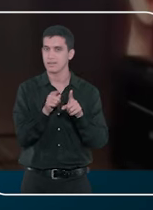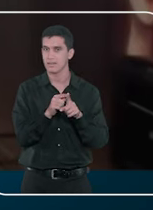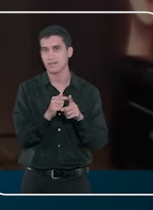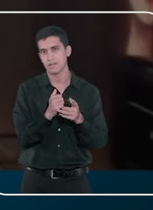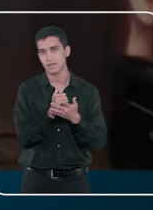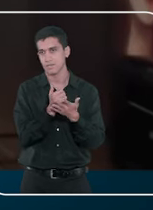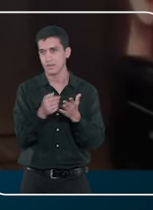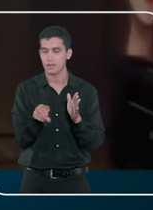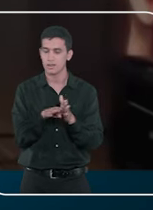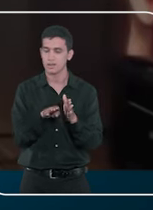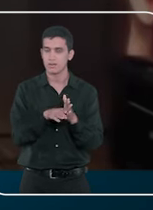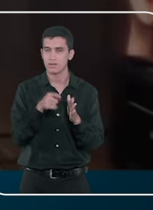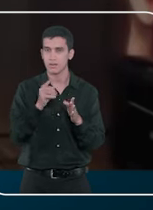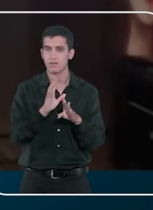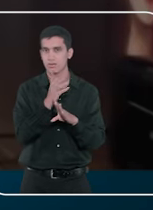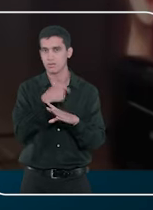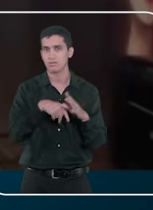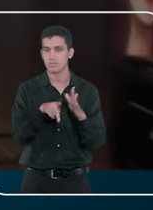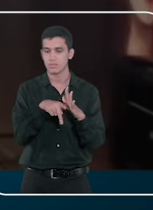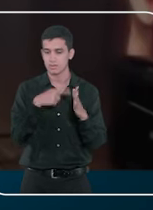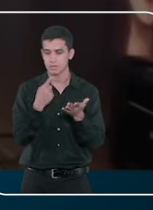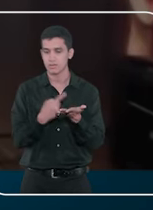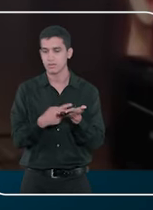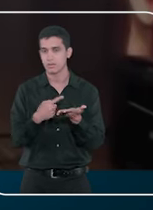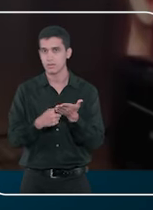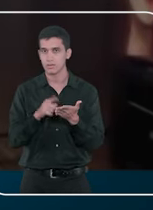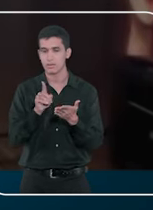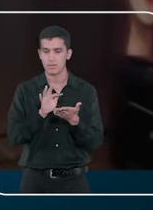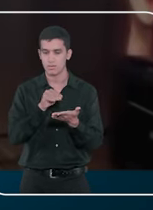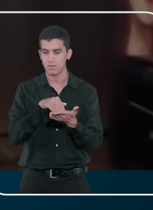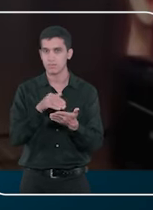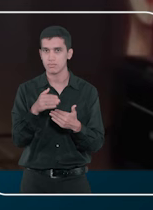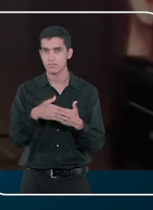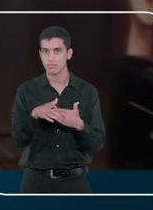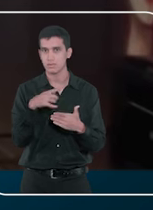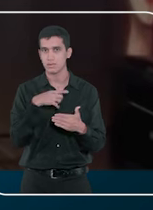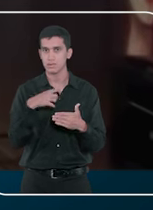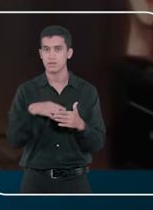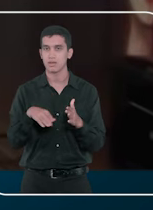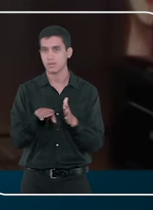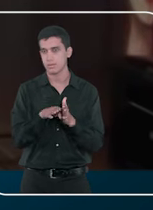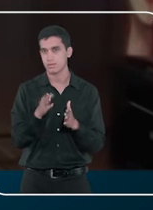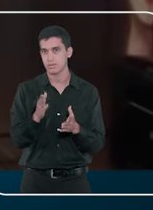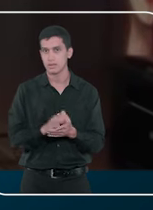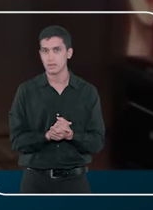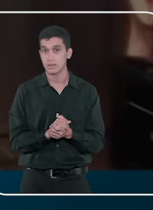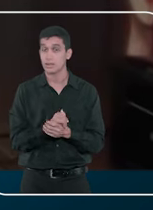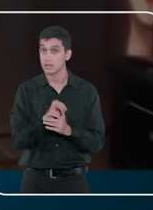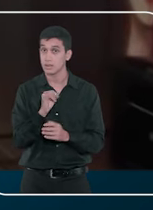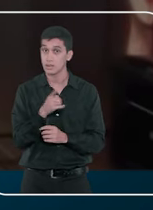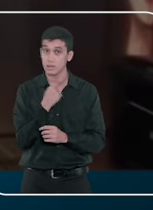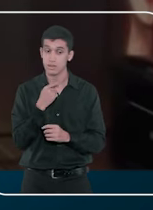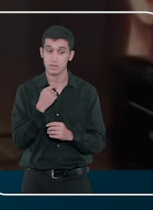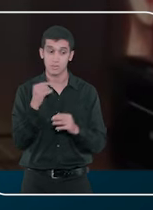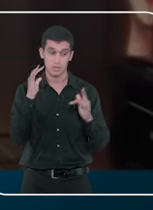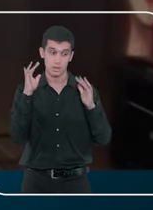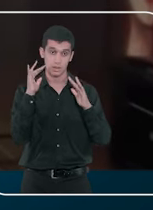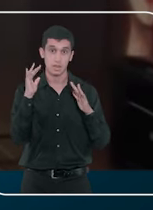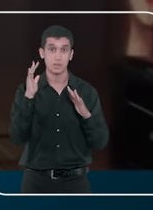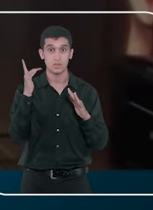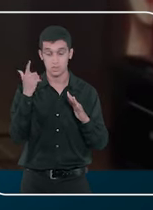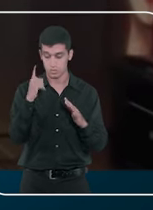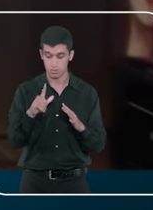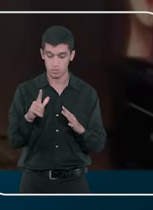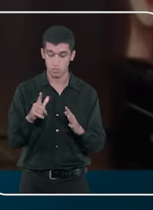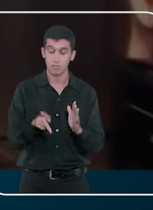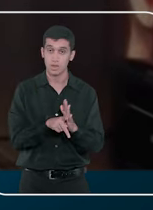malogro deste acordo que ao final seria levado a efeito. Se a gente for lá mais uma vez